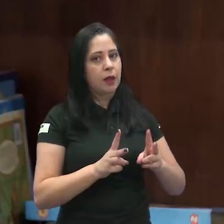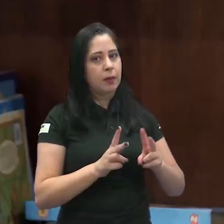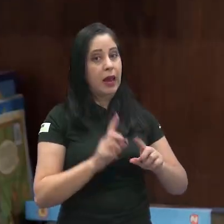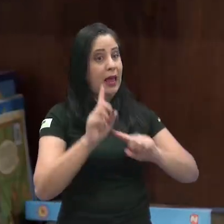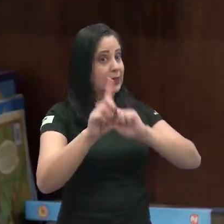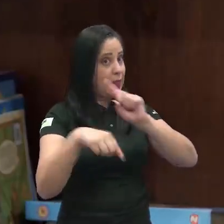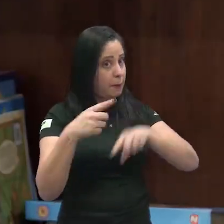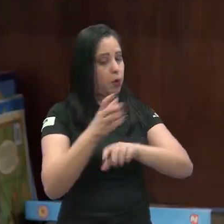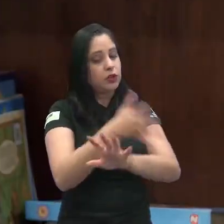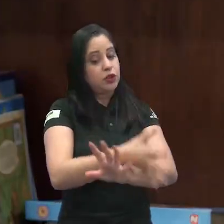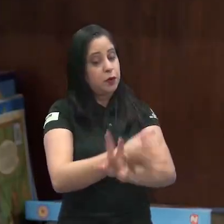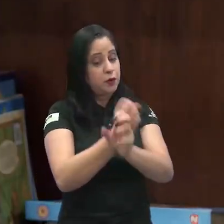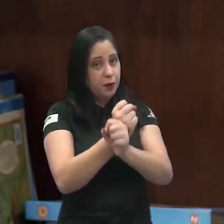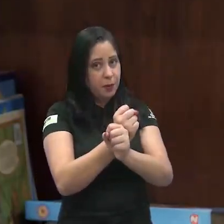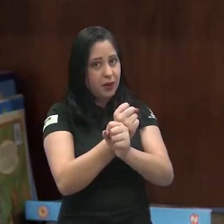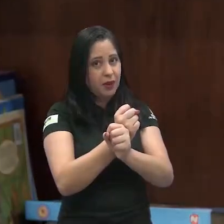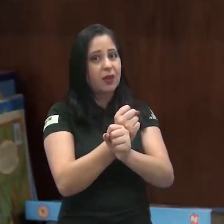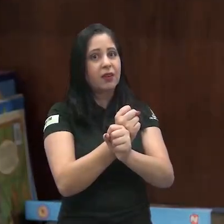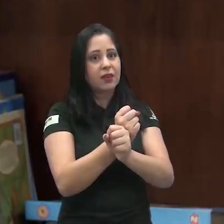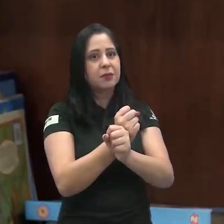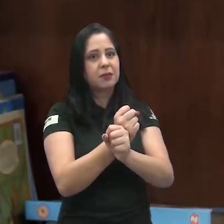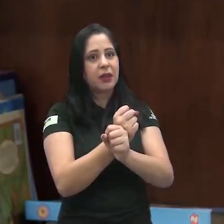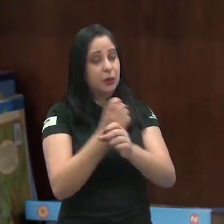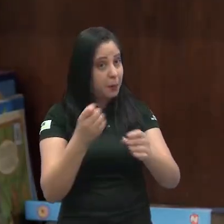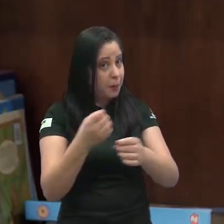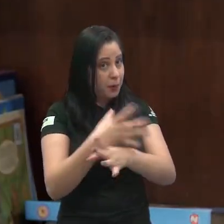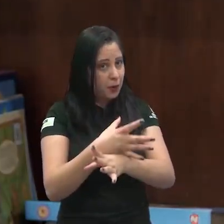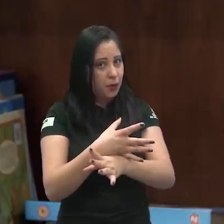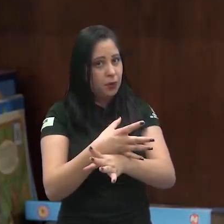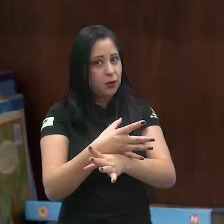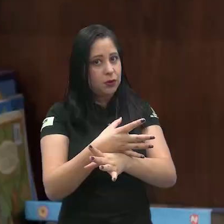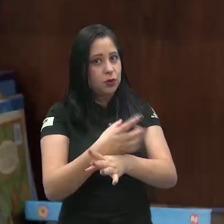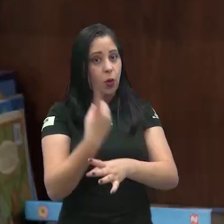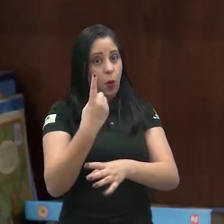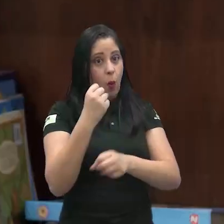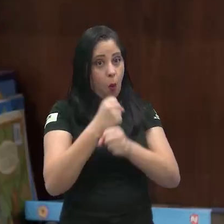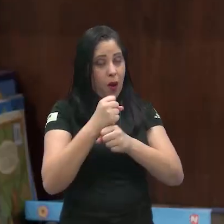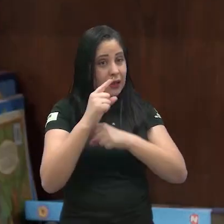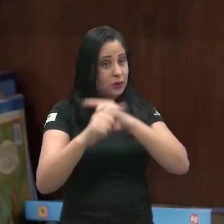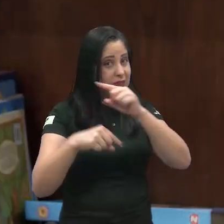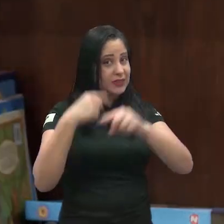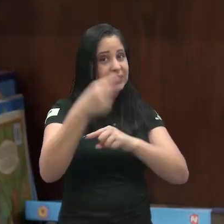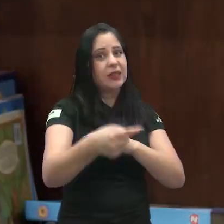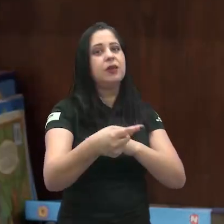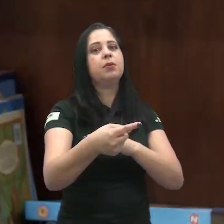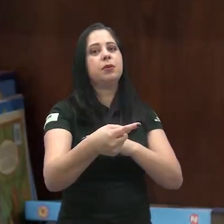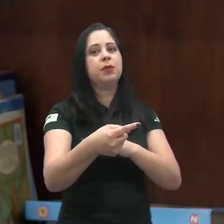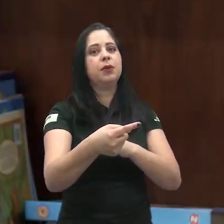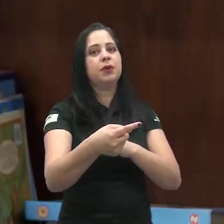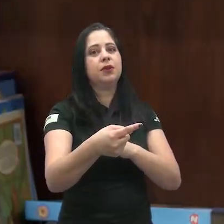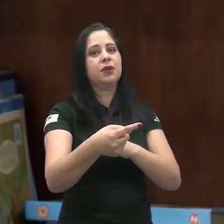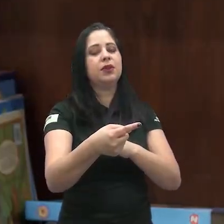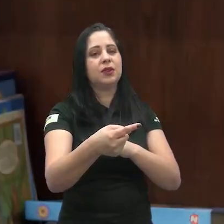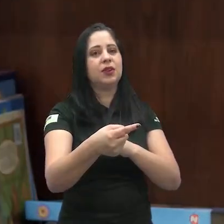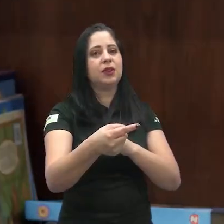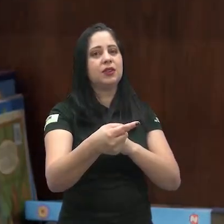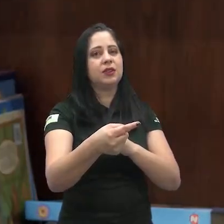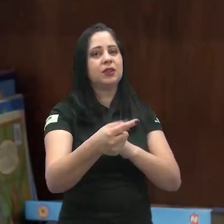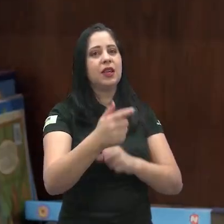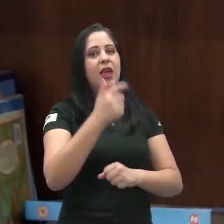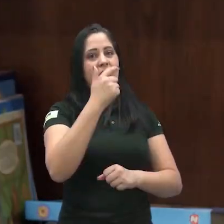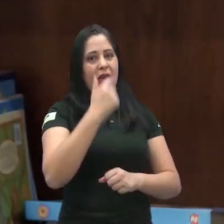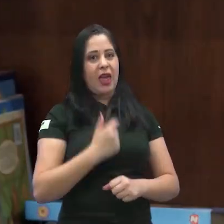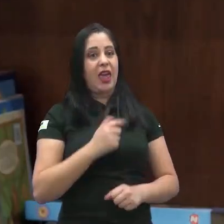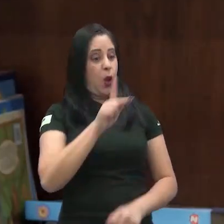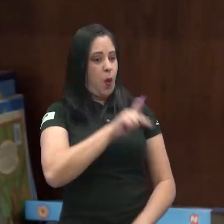eu me formei e depois que eu me formei, depois de 1 ano, se eu não me engano, acho que foi mais ou menos 1 ano, aí eu comecei